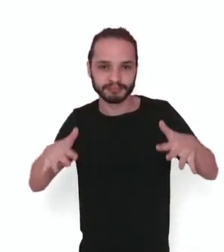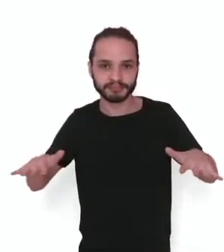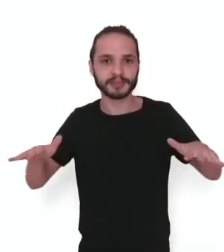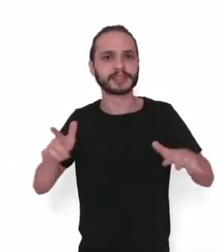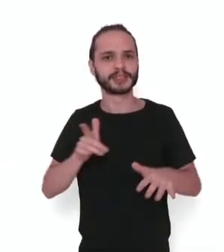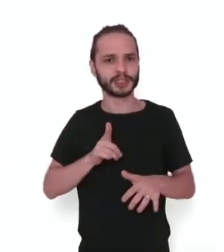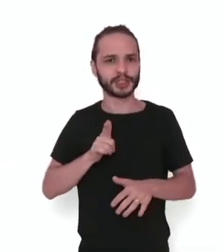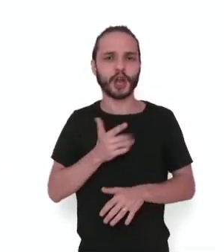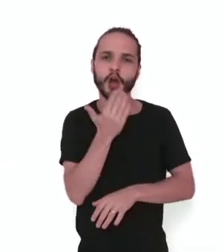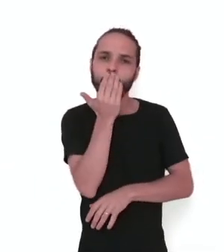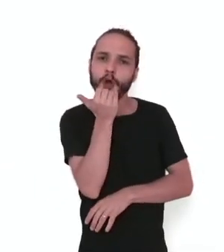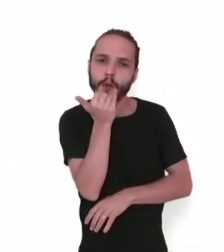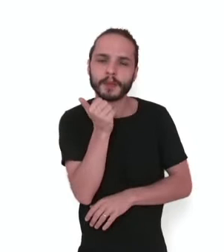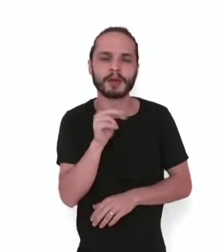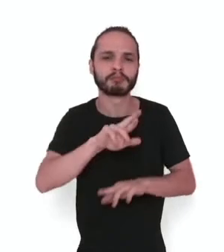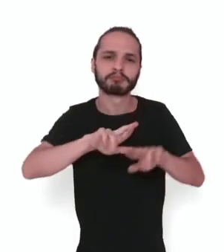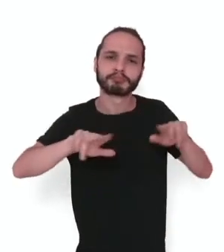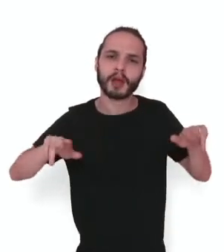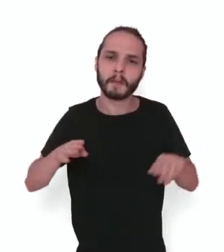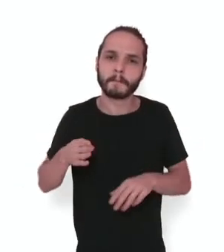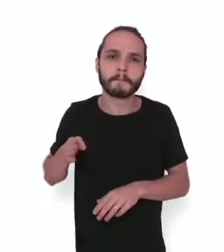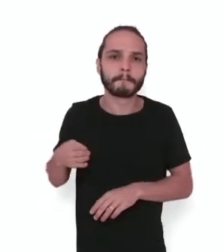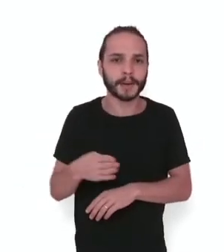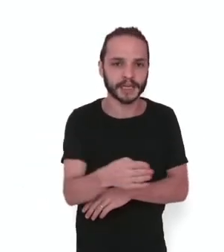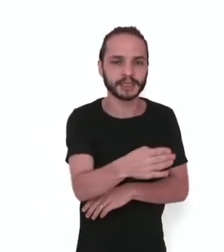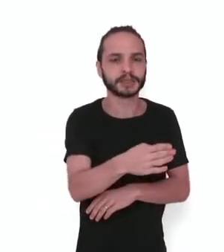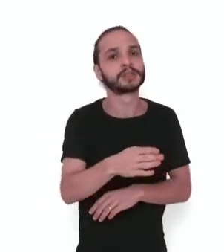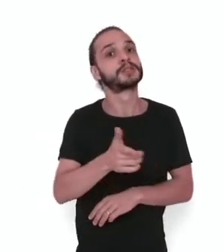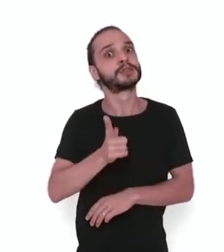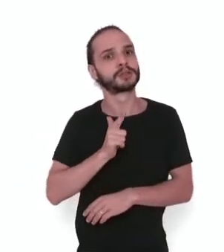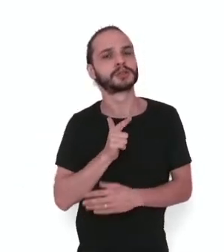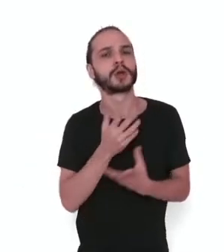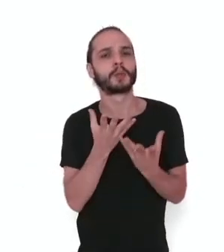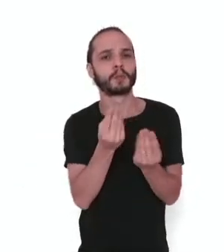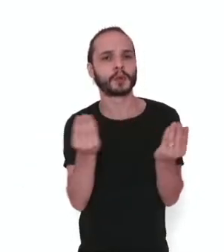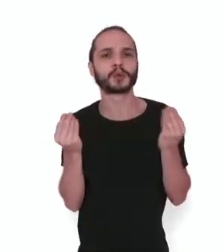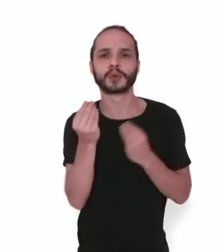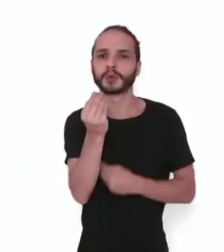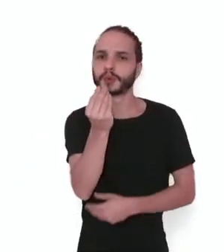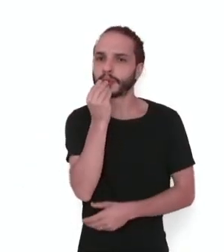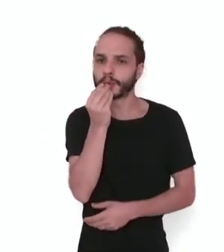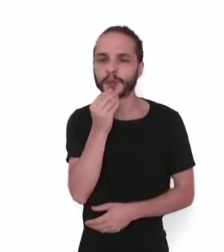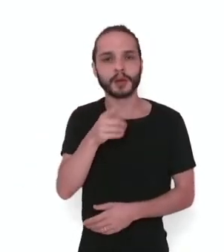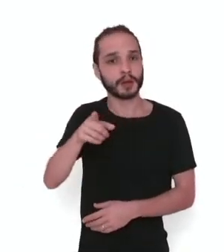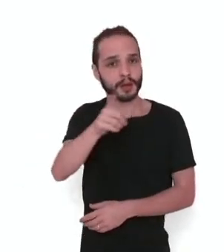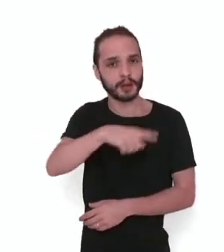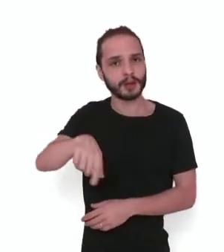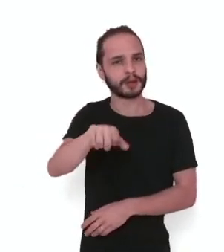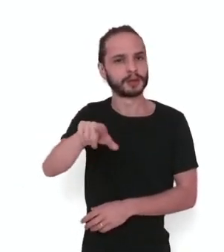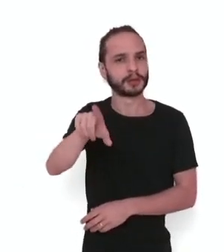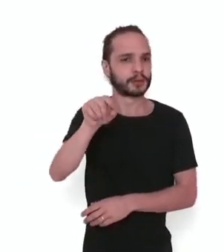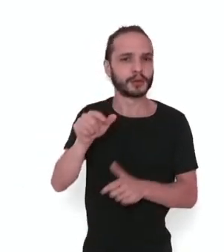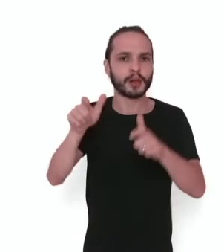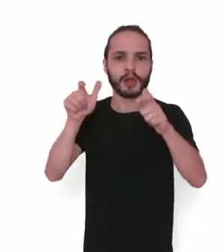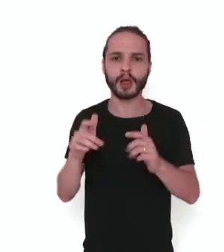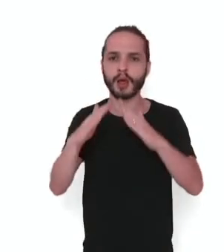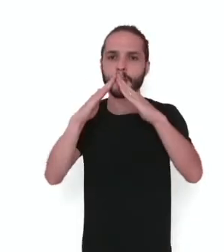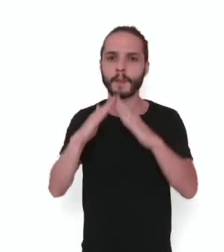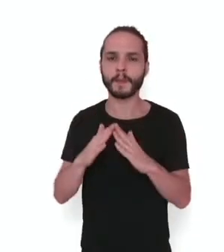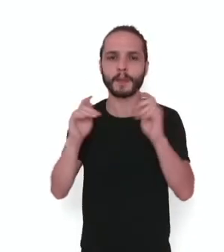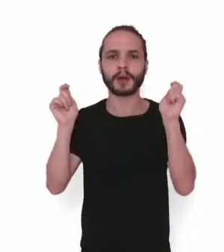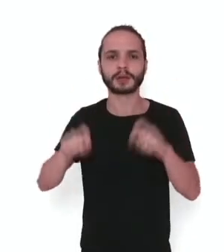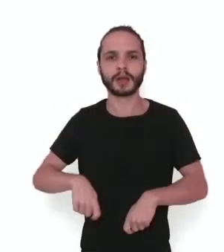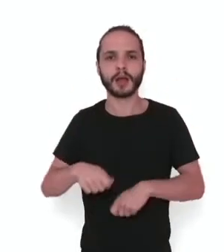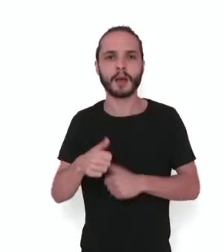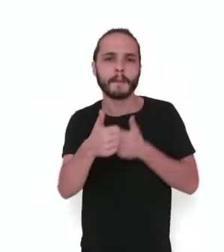tipos de moluscos. O alimento era tão abundante que esses povos escolhiam um lugar elevado perto da praia onde havia água doce para